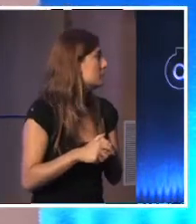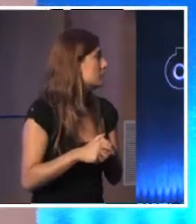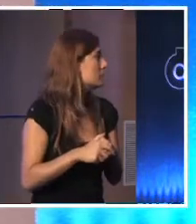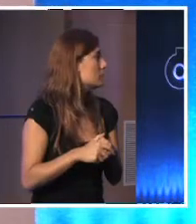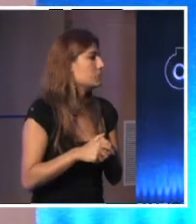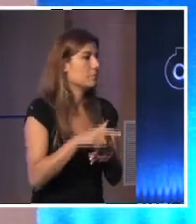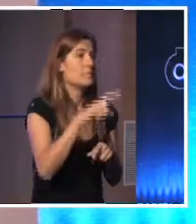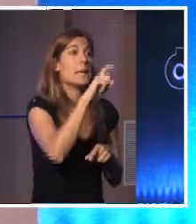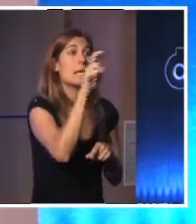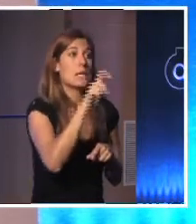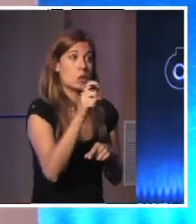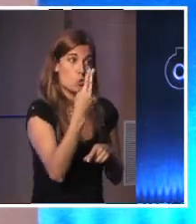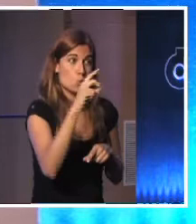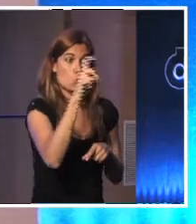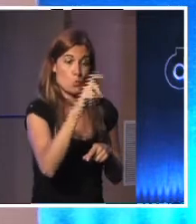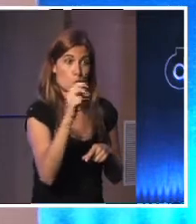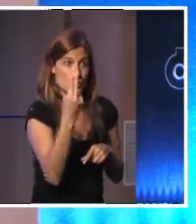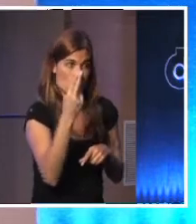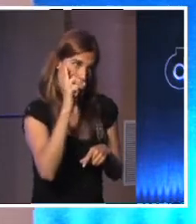a Zuzu